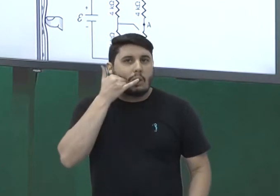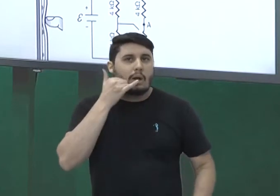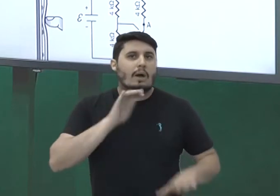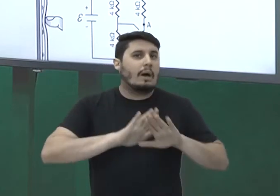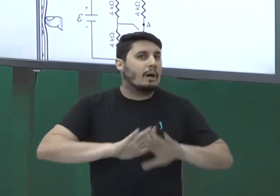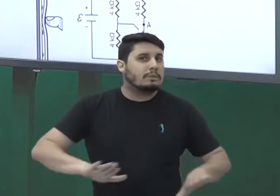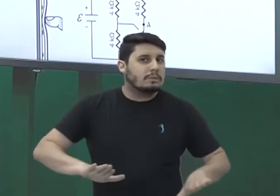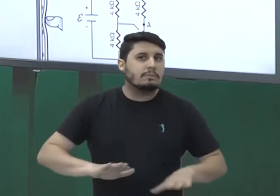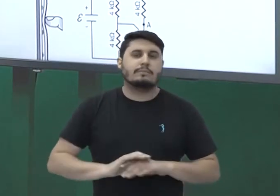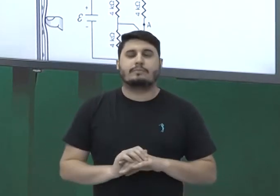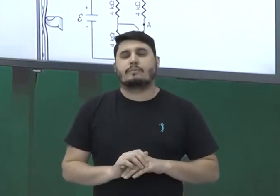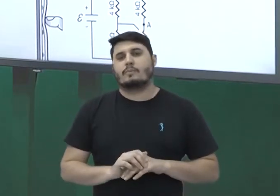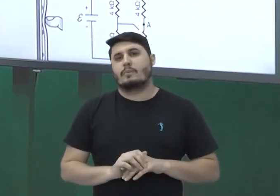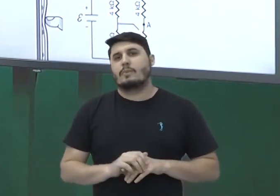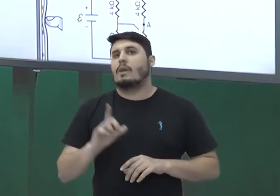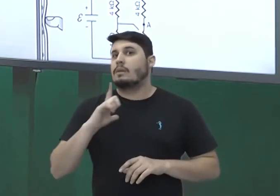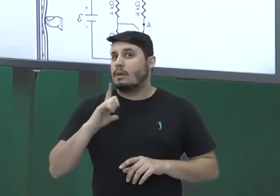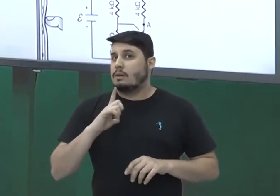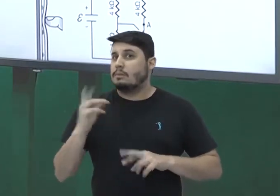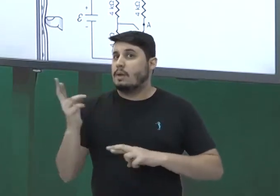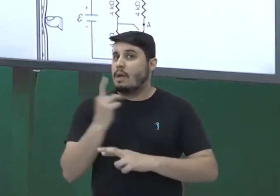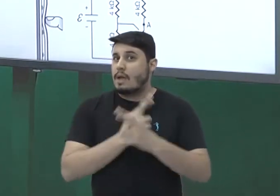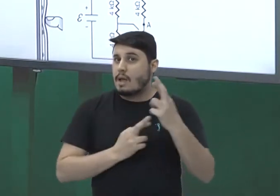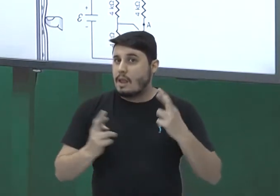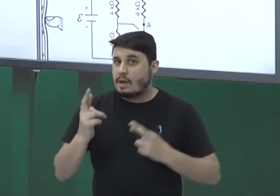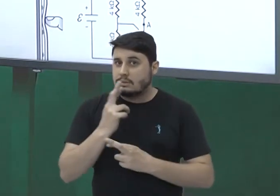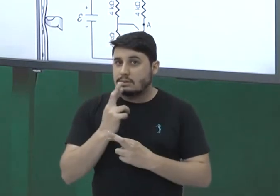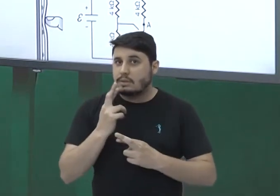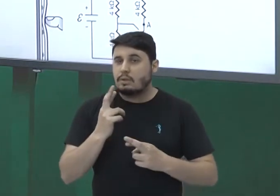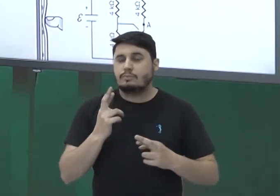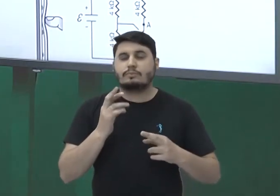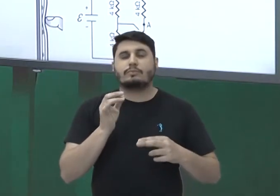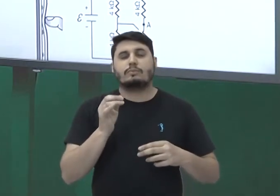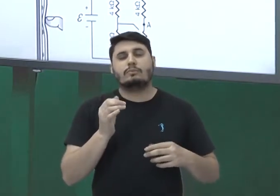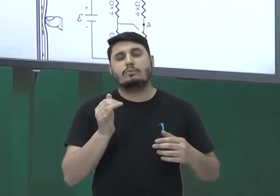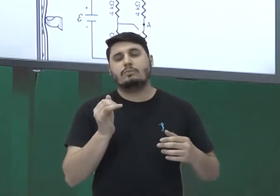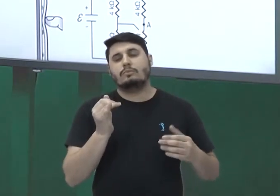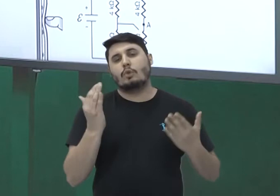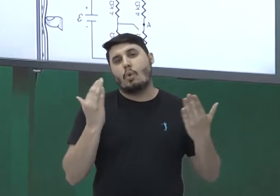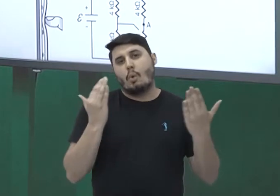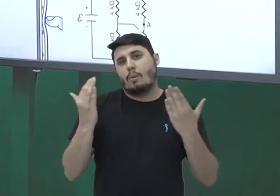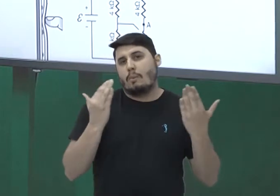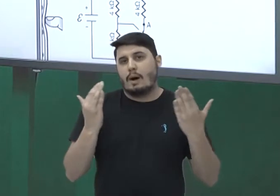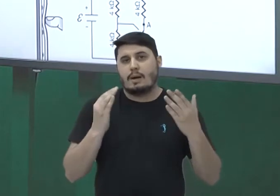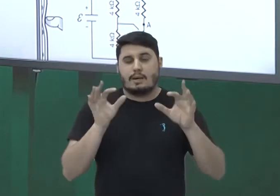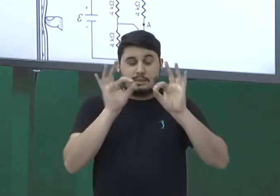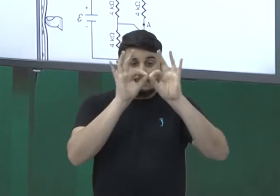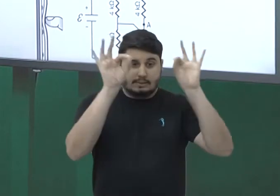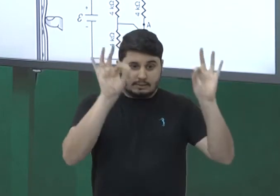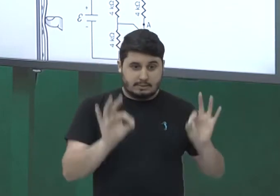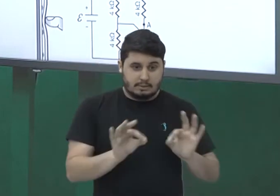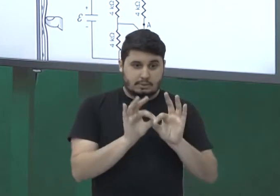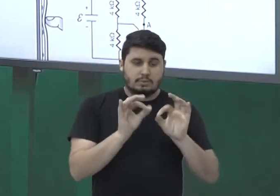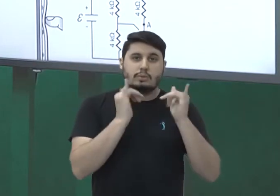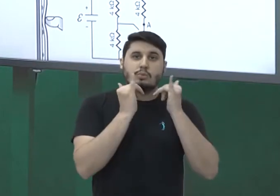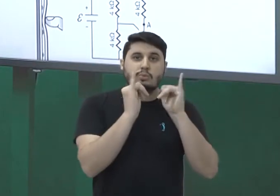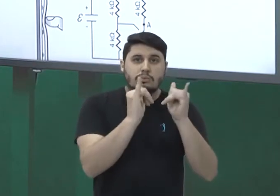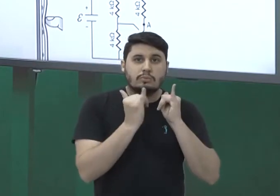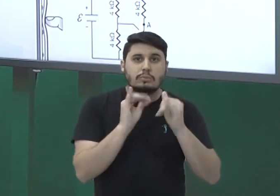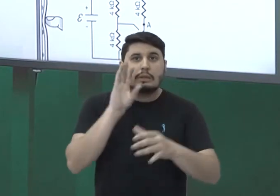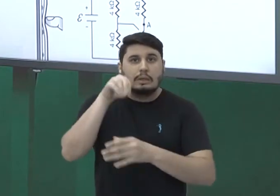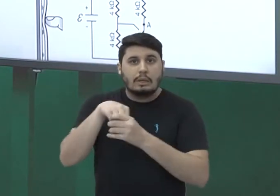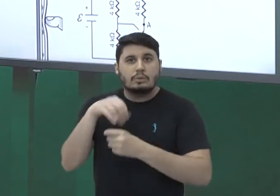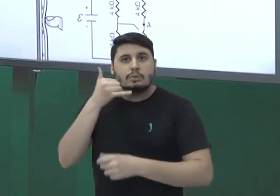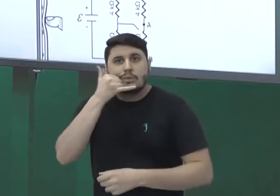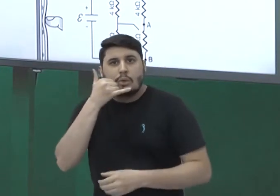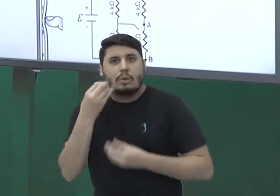temos essa relação existente com o circuito elétrico interno do próprio celular. Como é que ele vai entender para